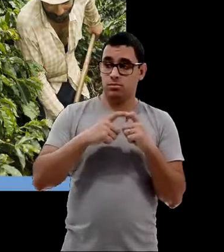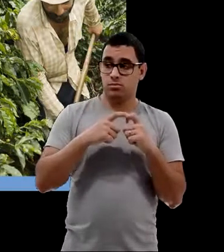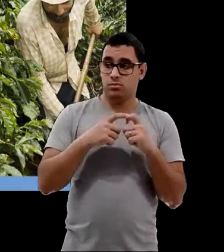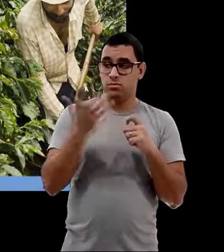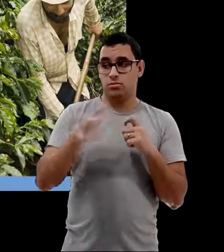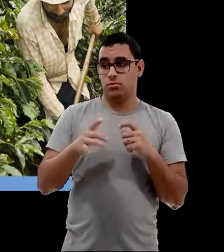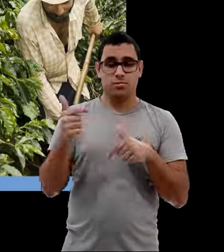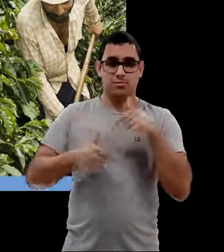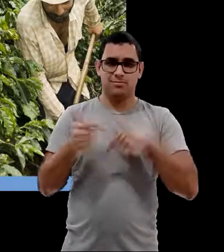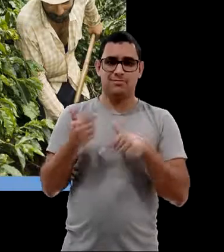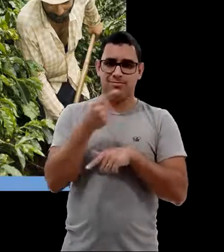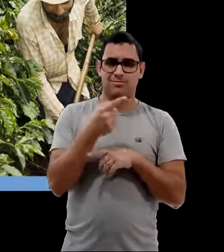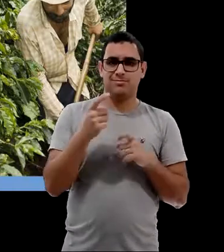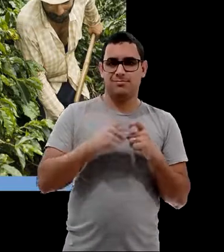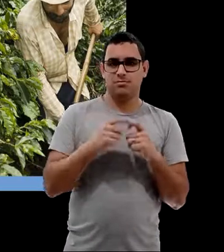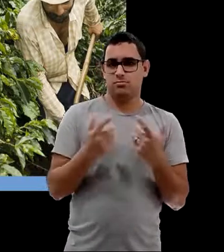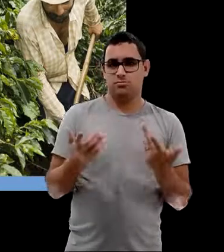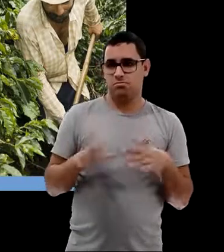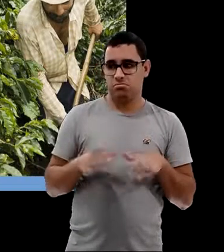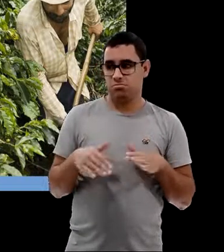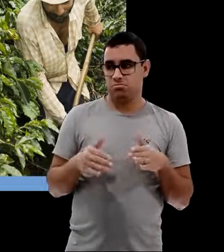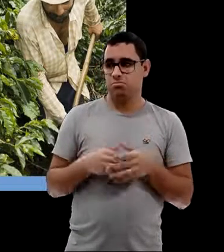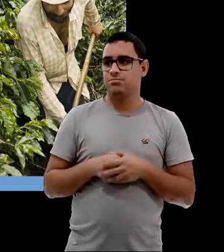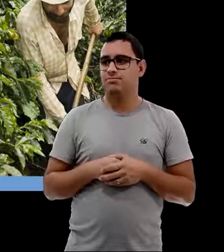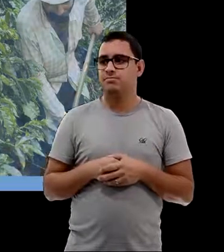medicina não quer trabalhar.